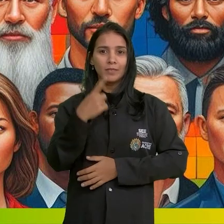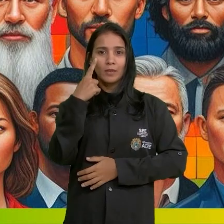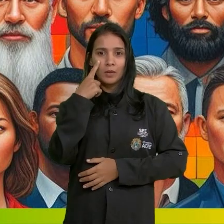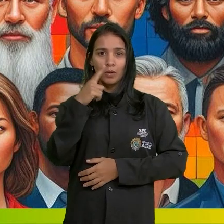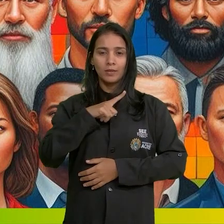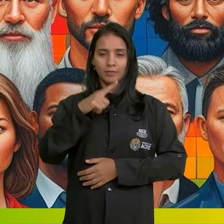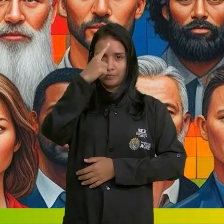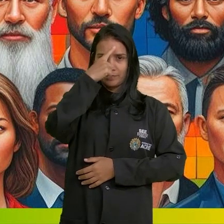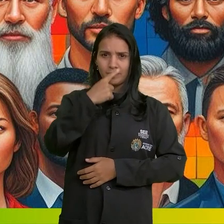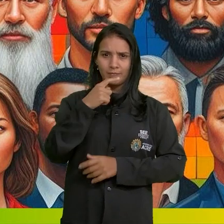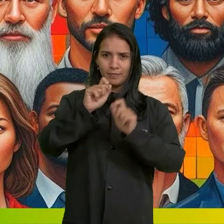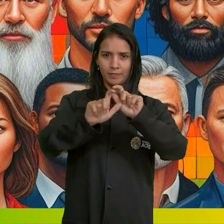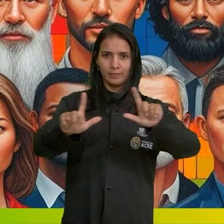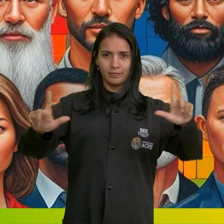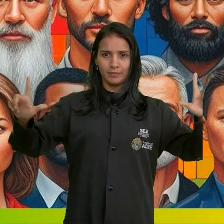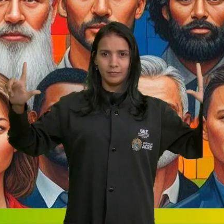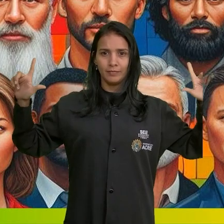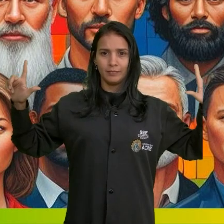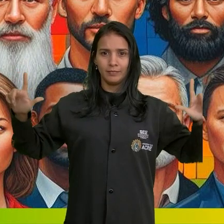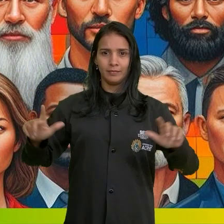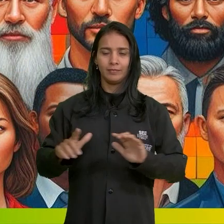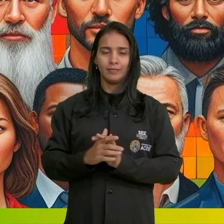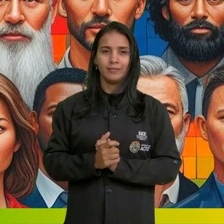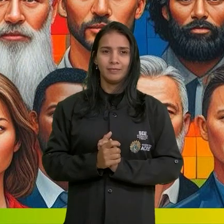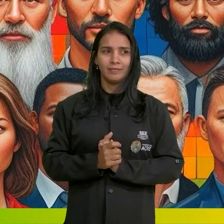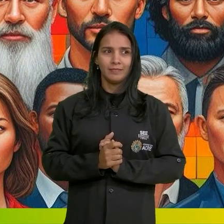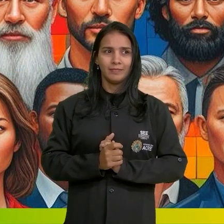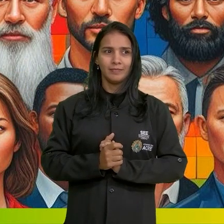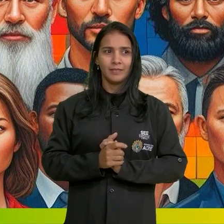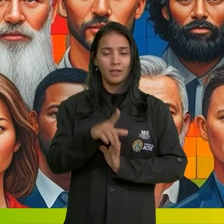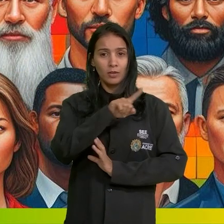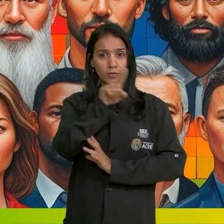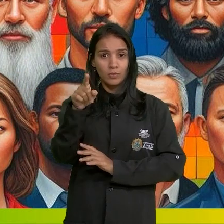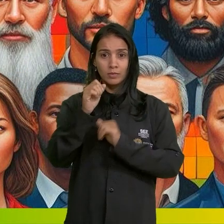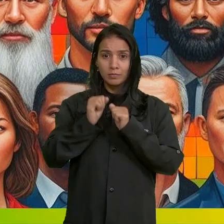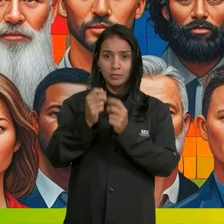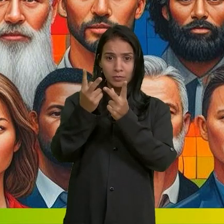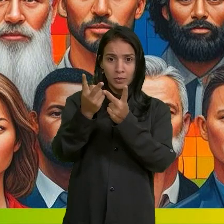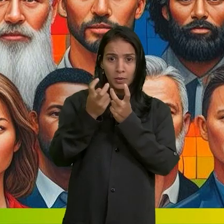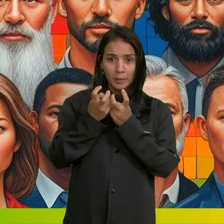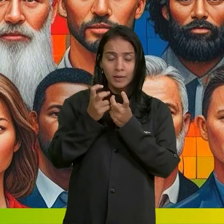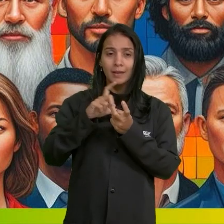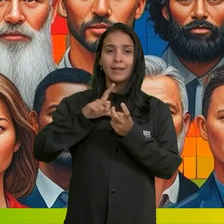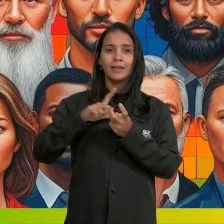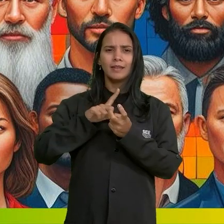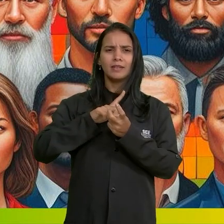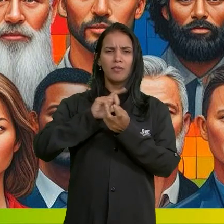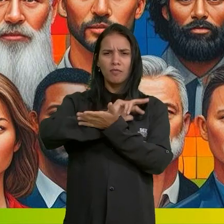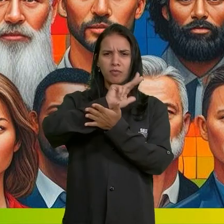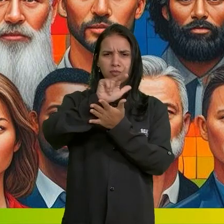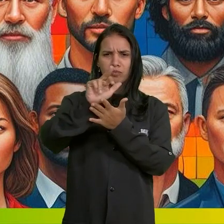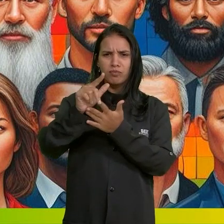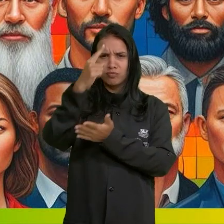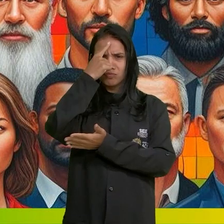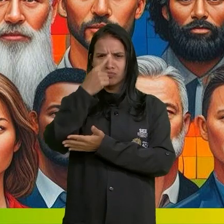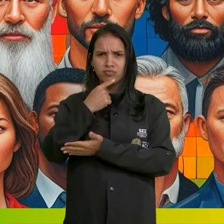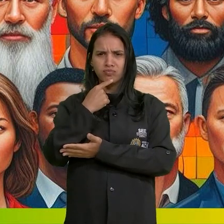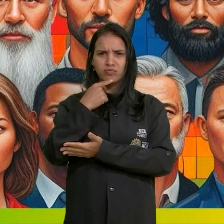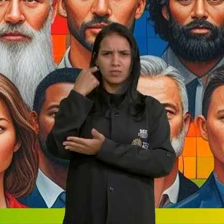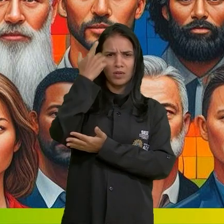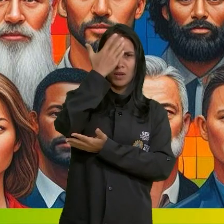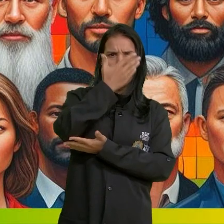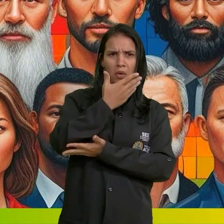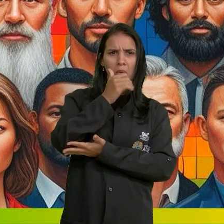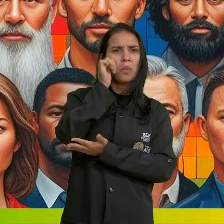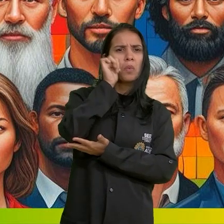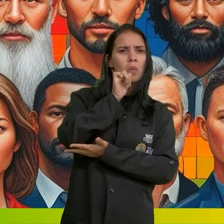essa imagem e vocês podem prestar atenção. Existem vários rostos, homens, mulheres,